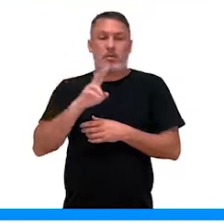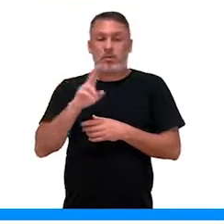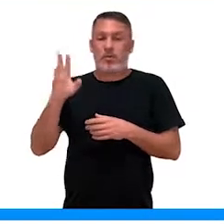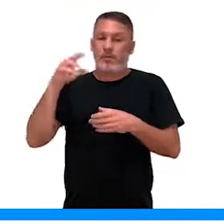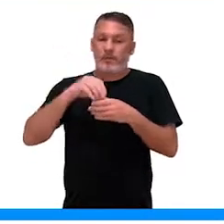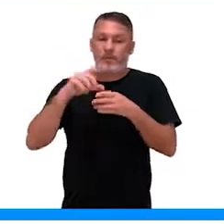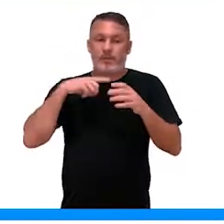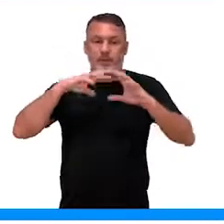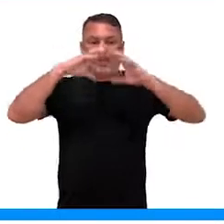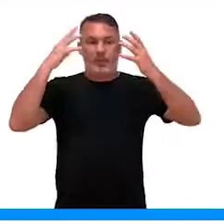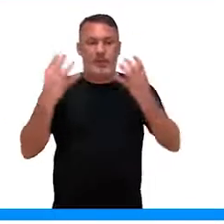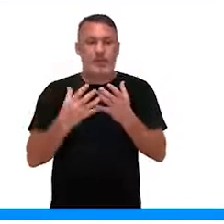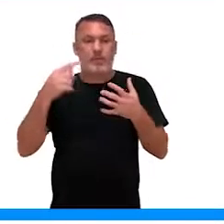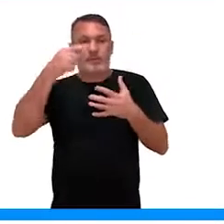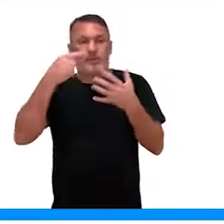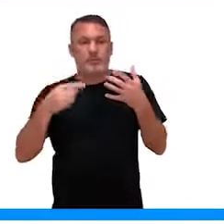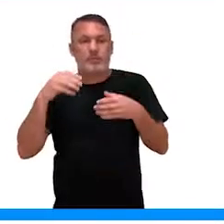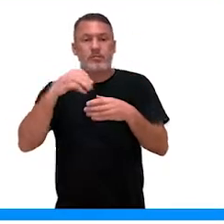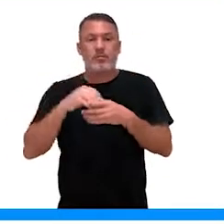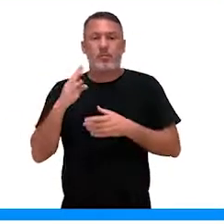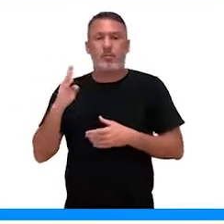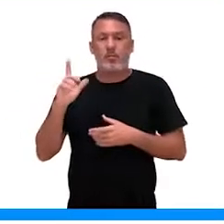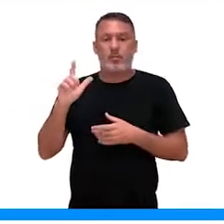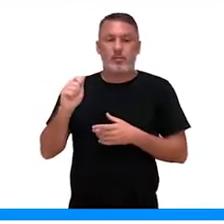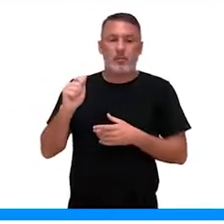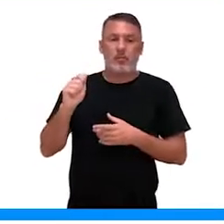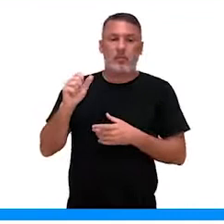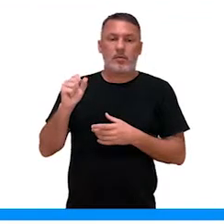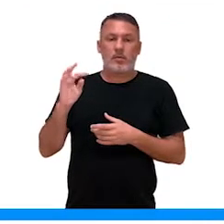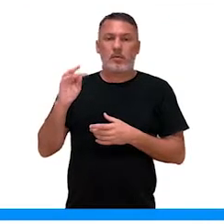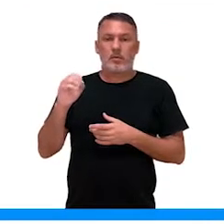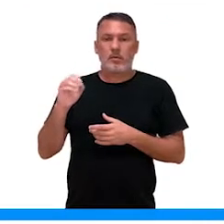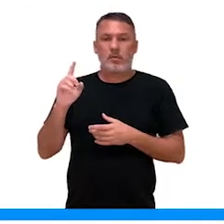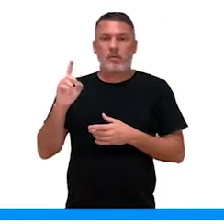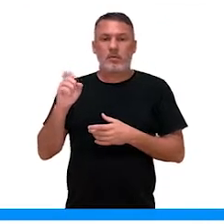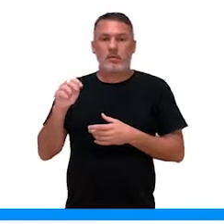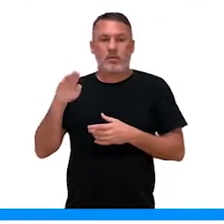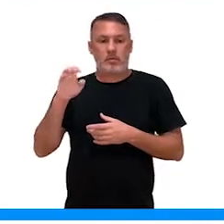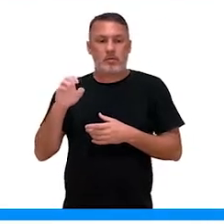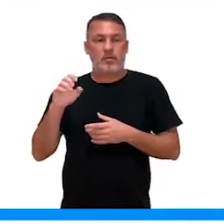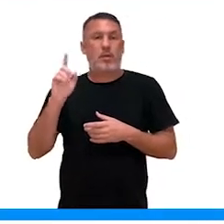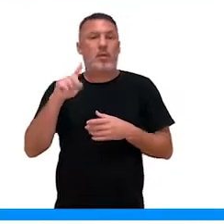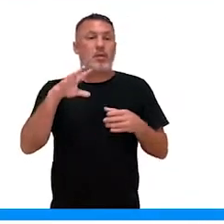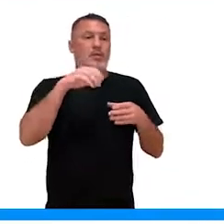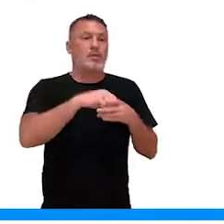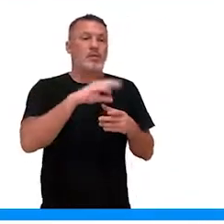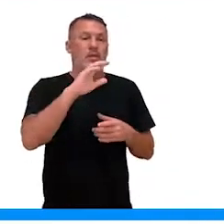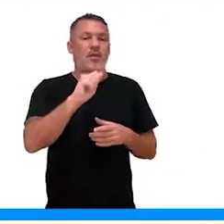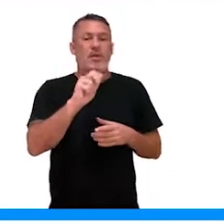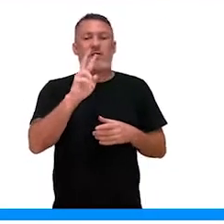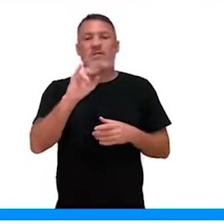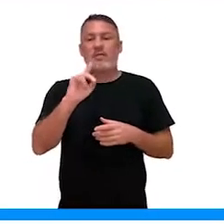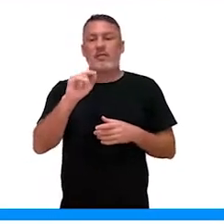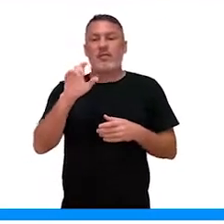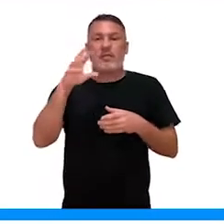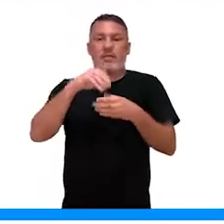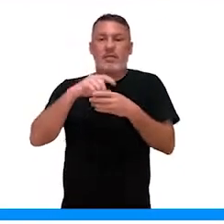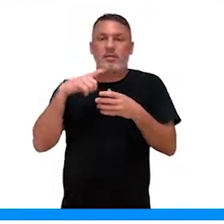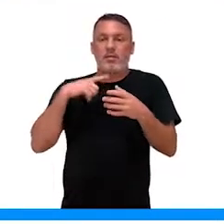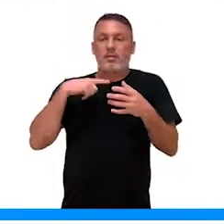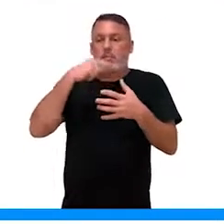tem ali dentro a blastocele, que é aquela cavidade. Quando as células migram do centro